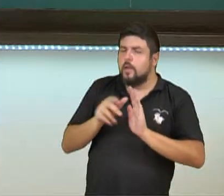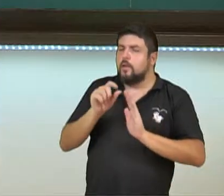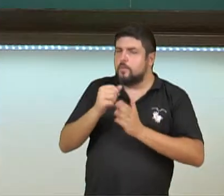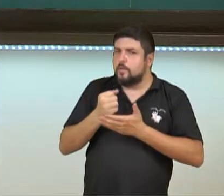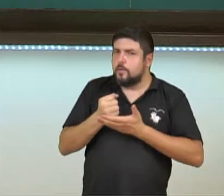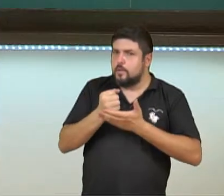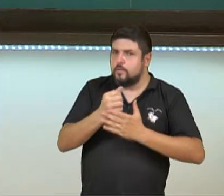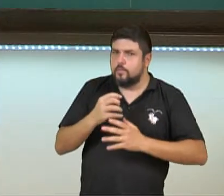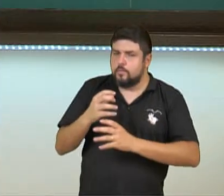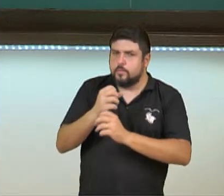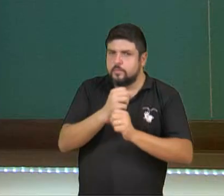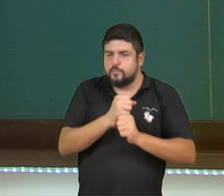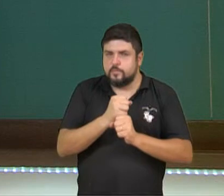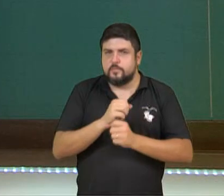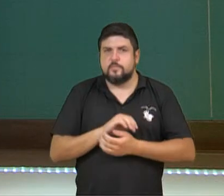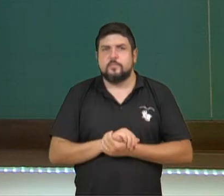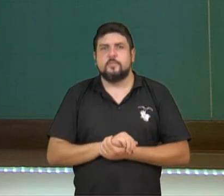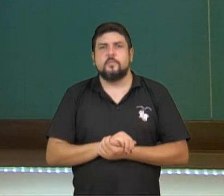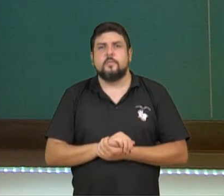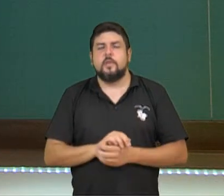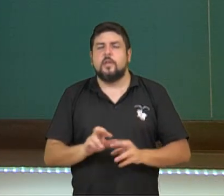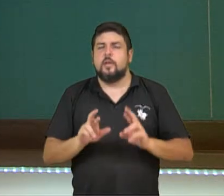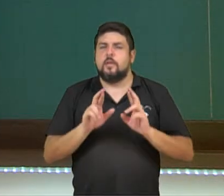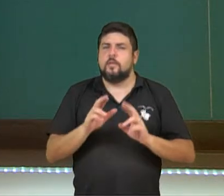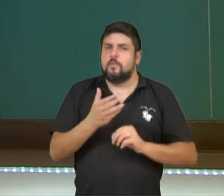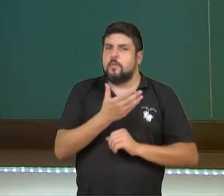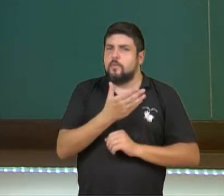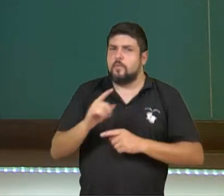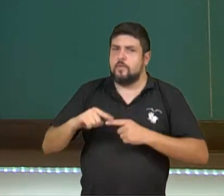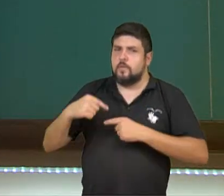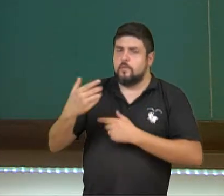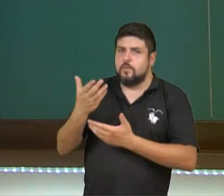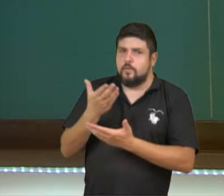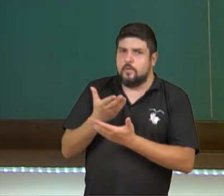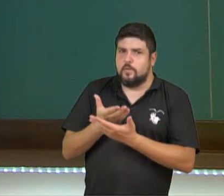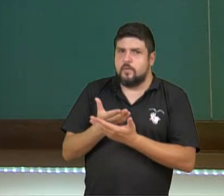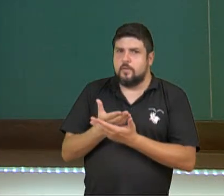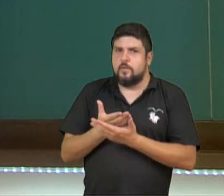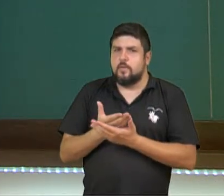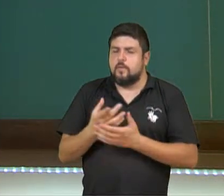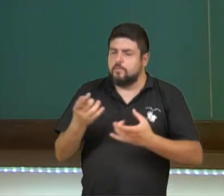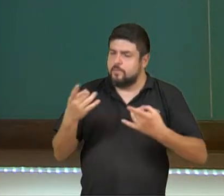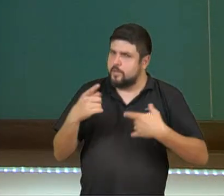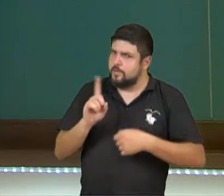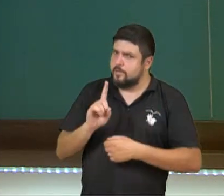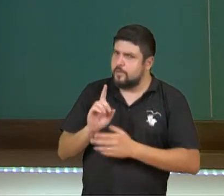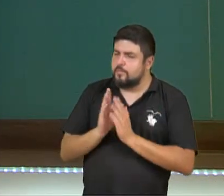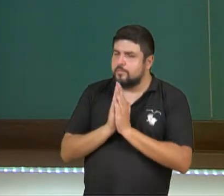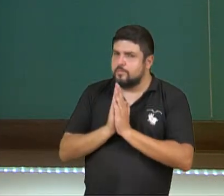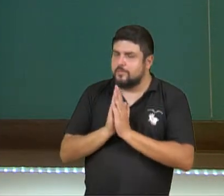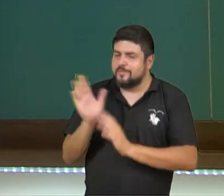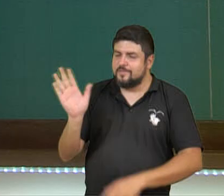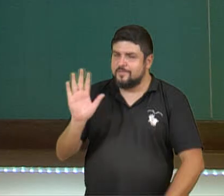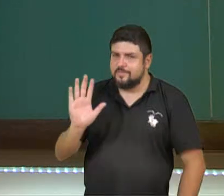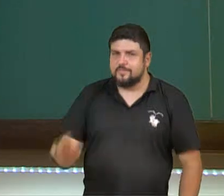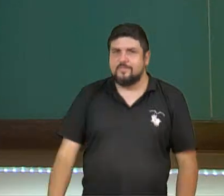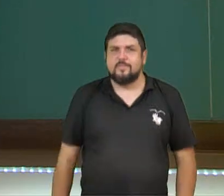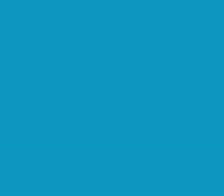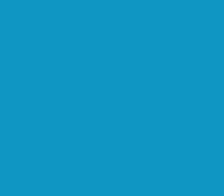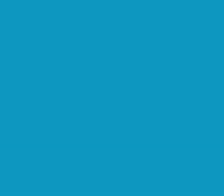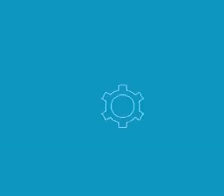os seus cálculos, ok? Espero vocês na próxima aula. Não me deixem só, tá bom? Aguardo vocês. Até breve.